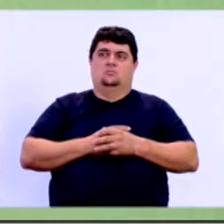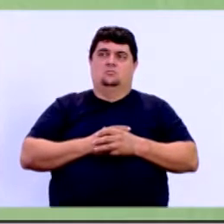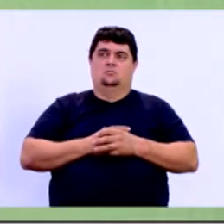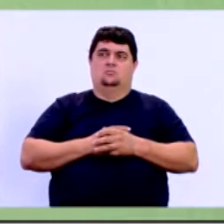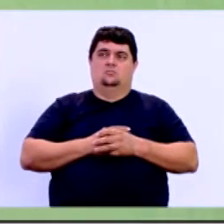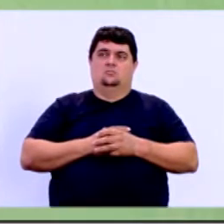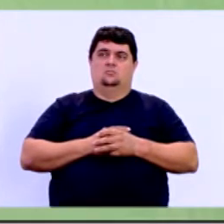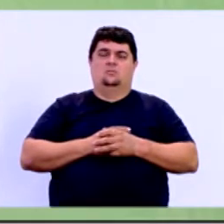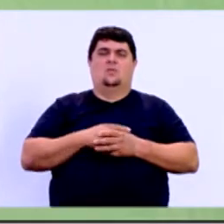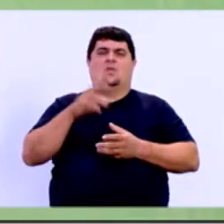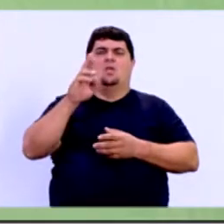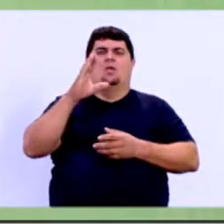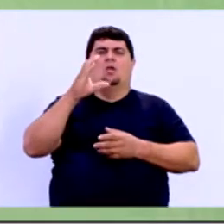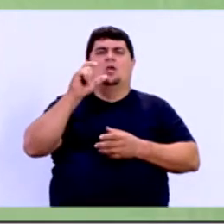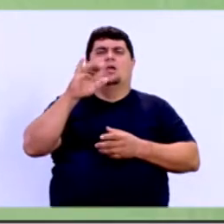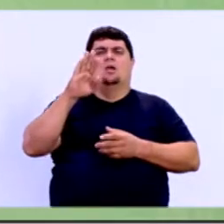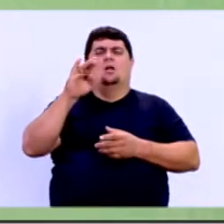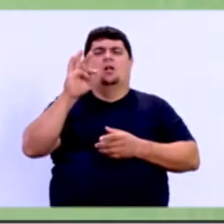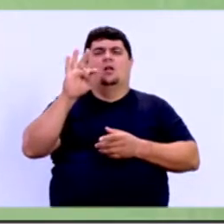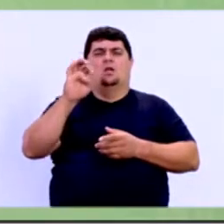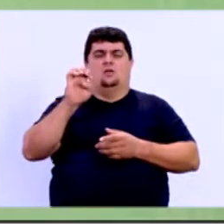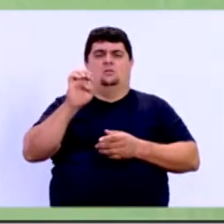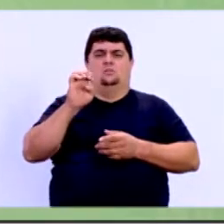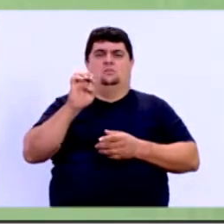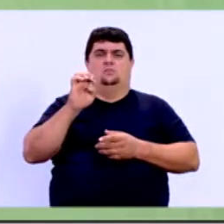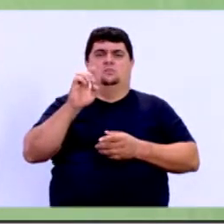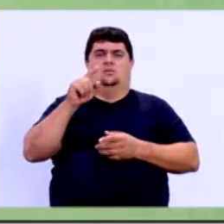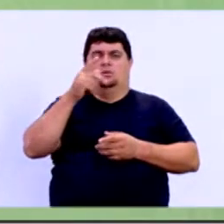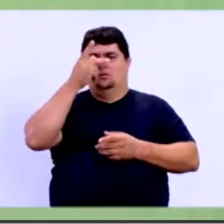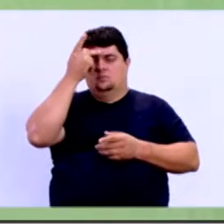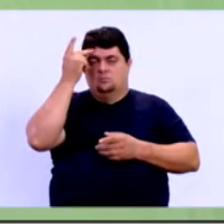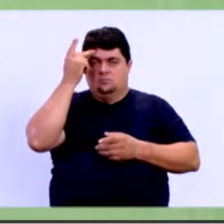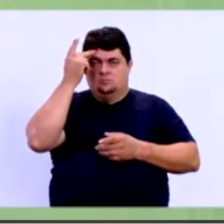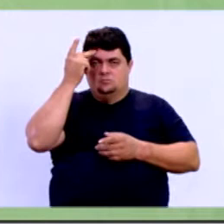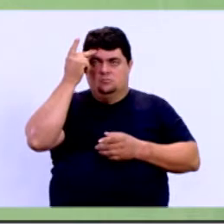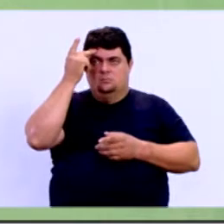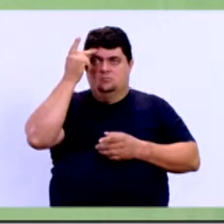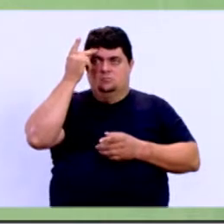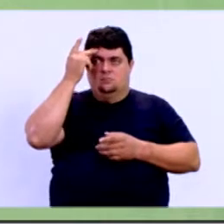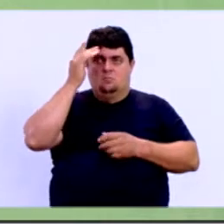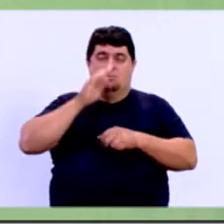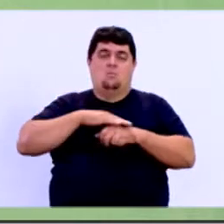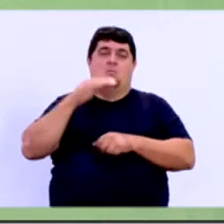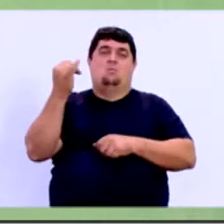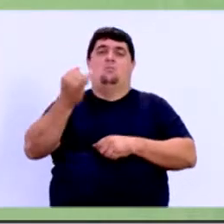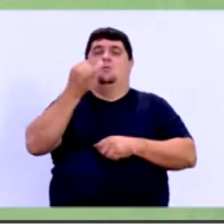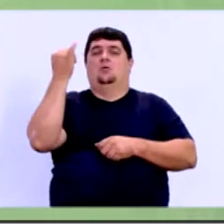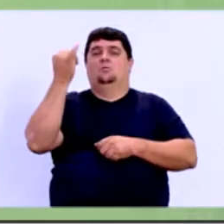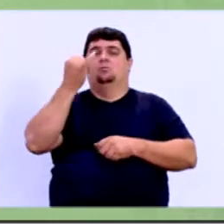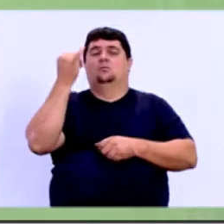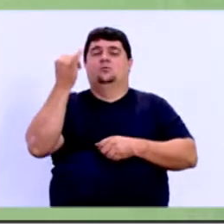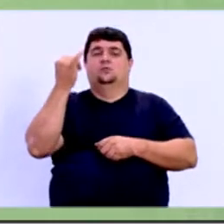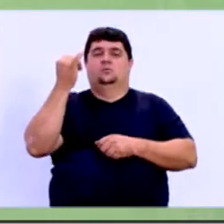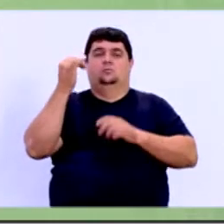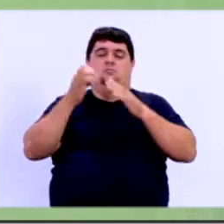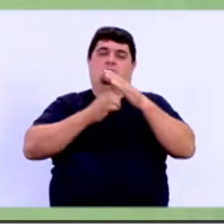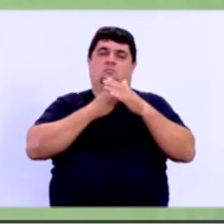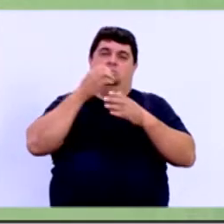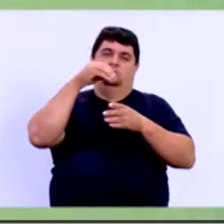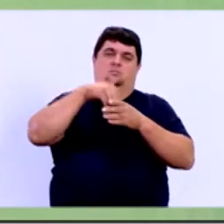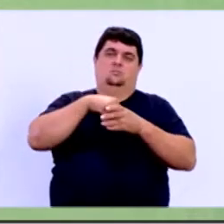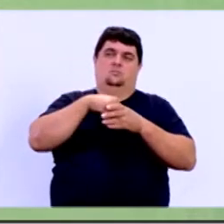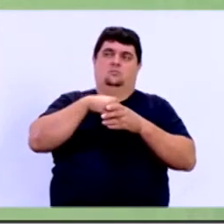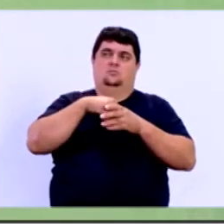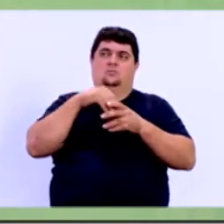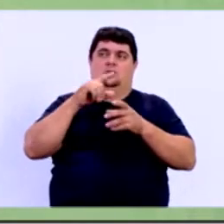Então, quem é esse cliente, né? É a pessoa mais importante de uma empresa, né? E é